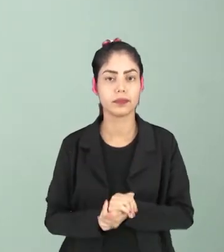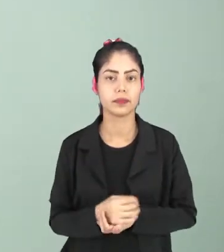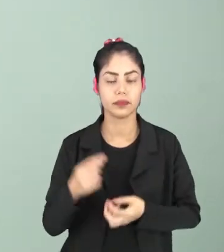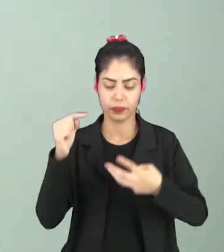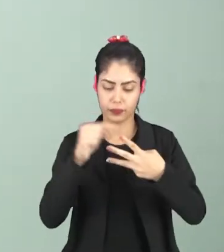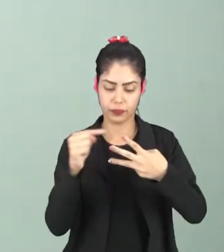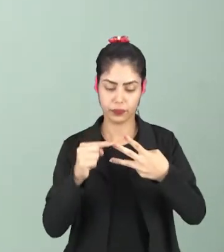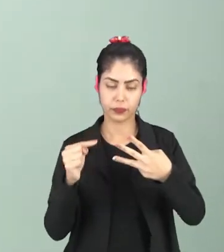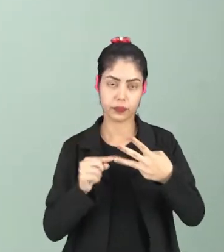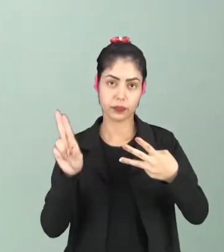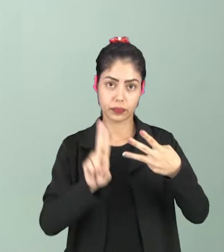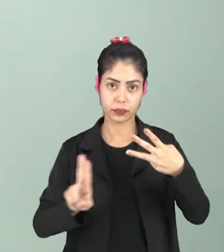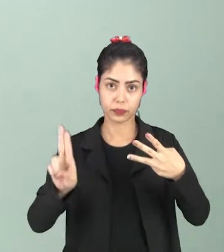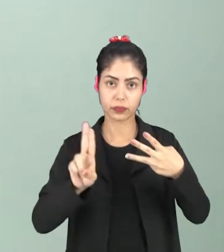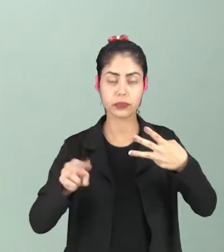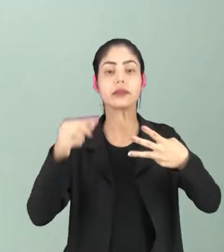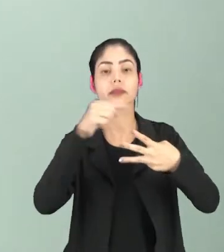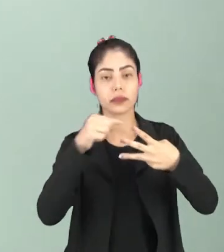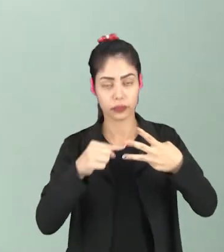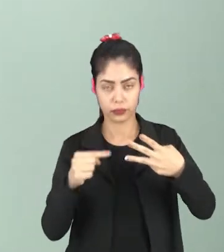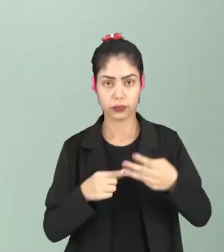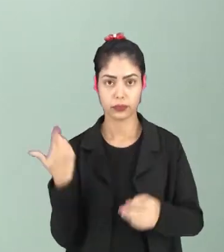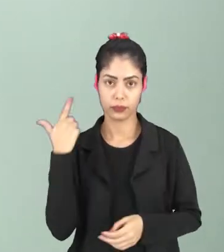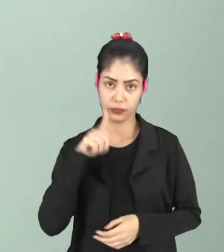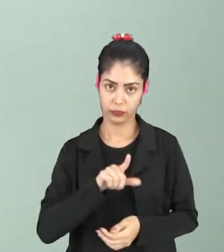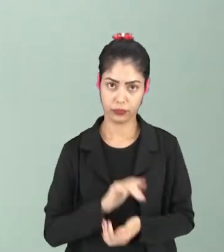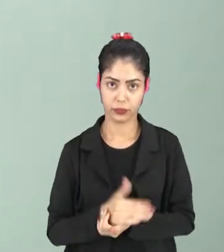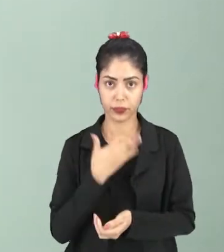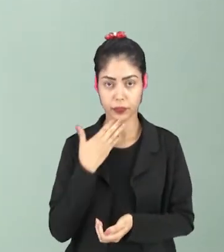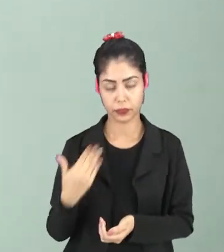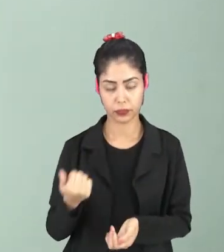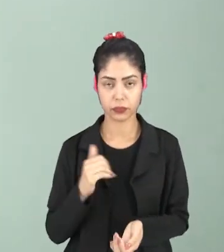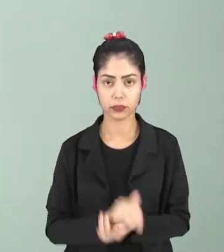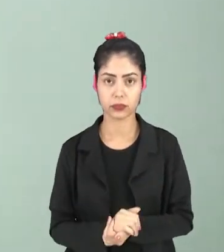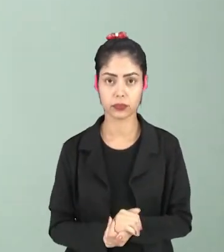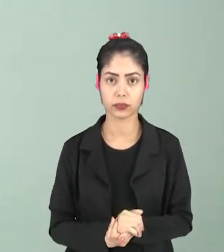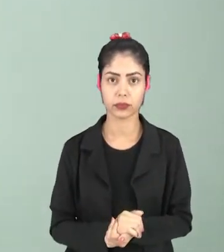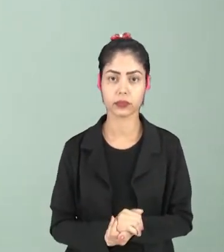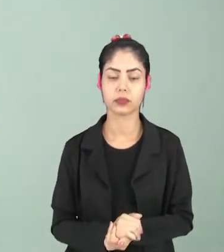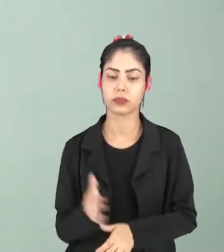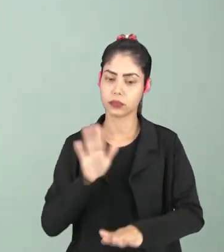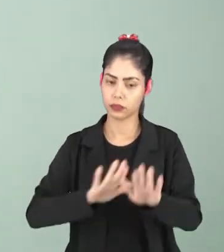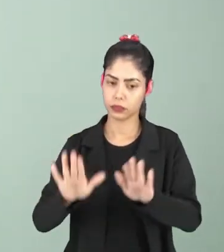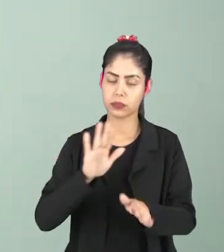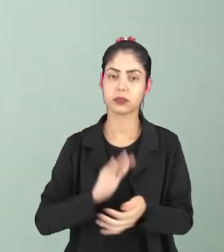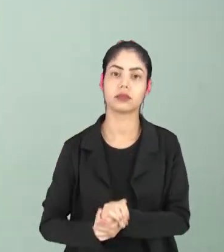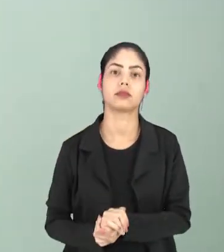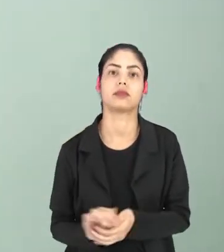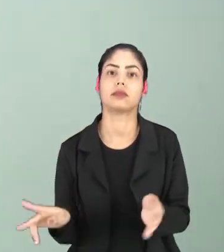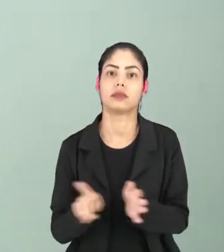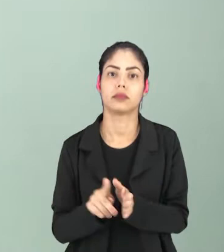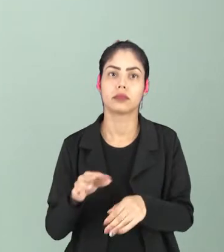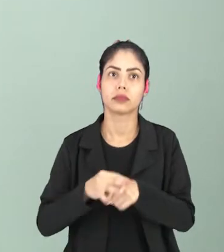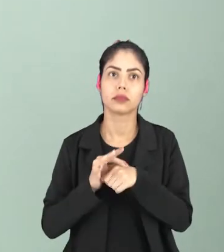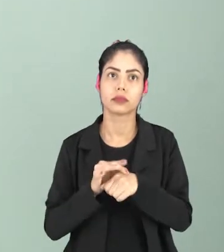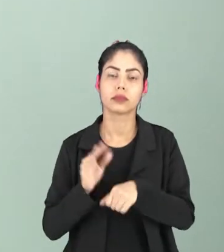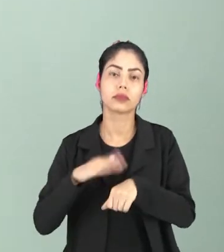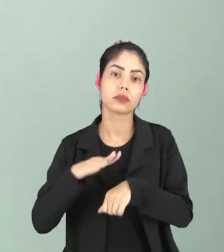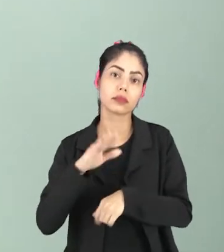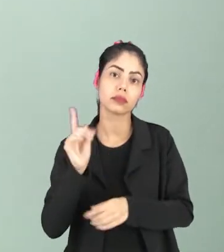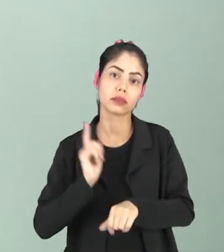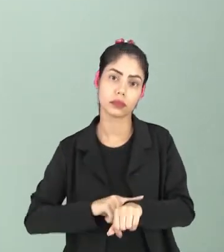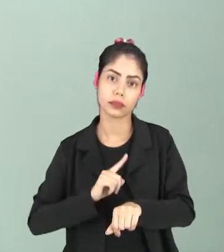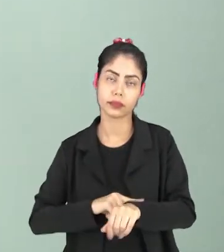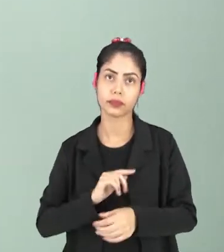Com utilizando esses 3 passos, você consegue, através do método de defumação, conservar ali a sua carne por mais tempo, tá bom?